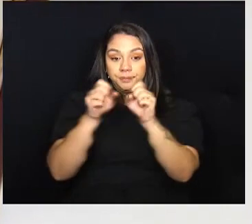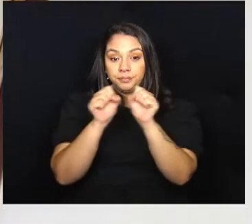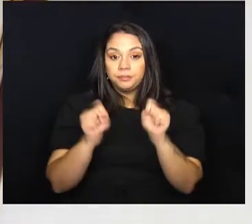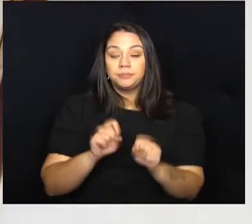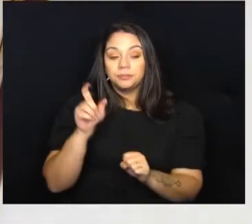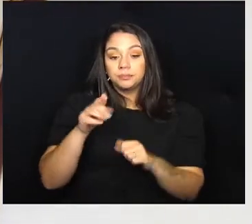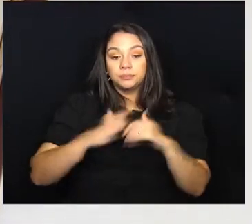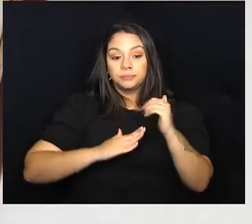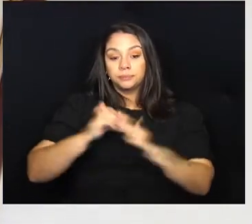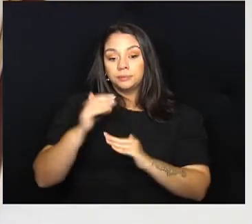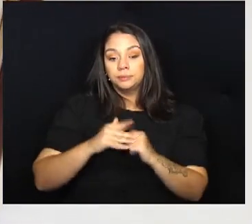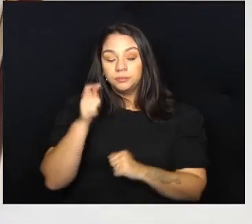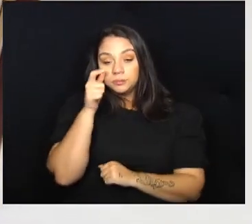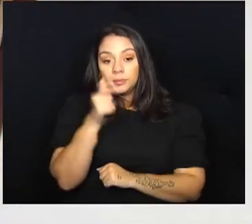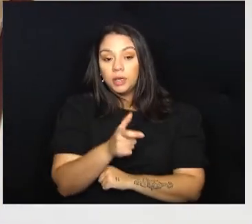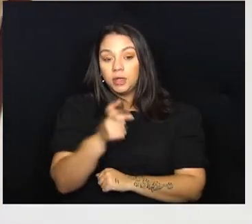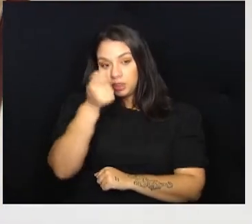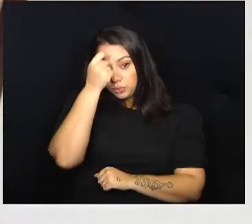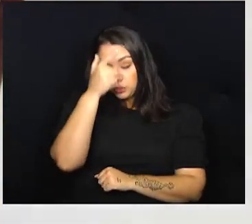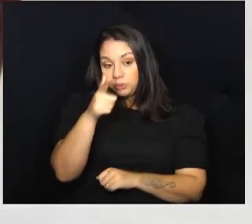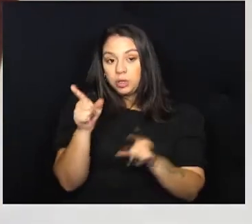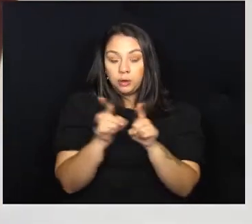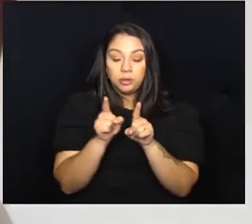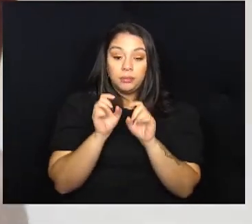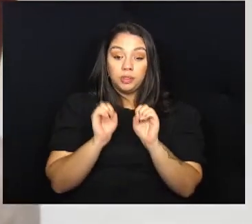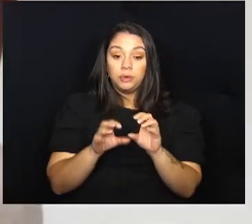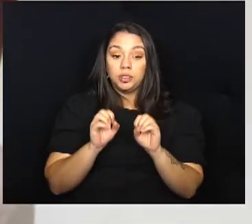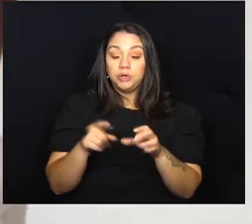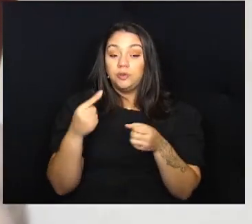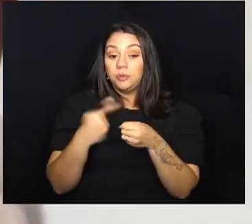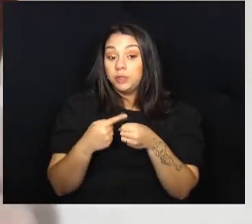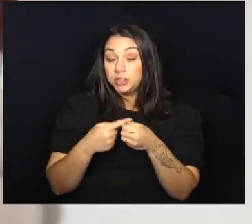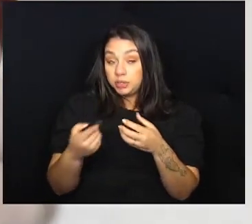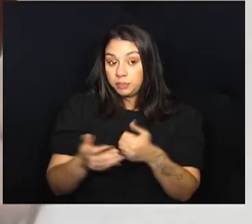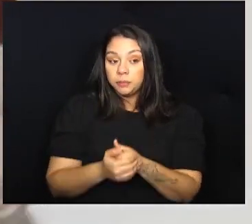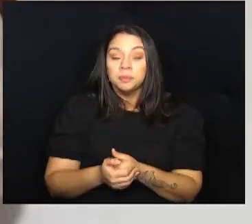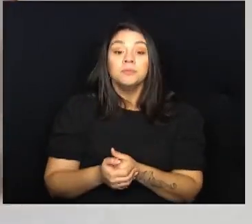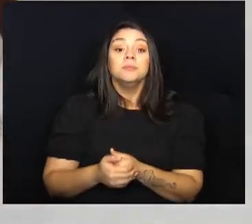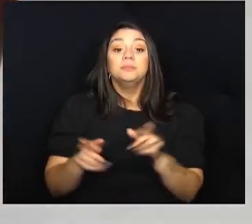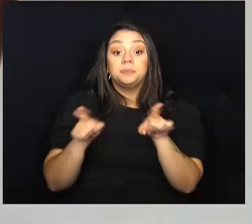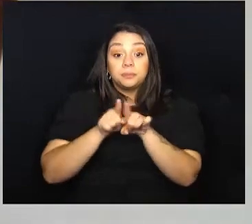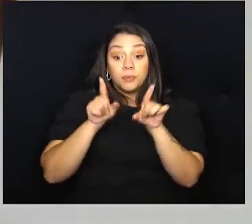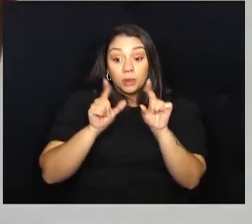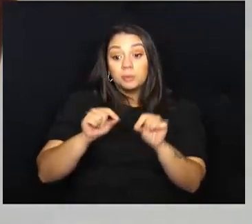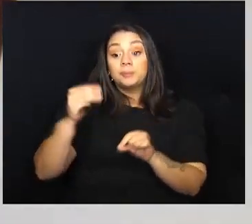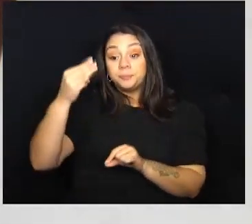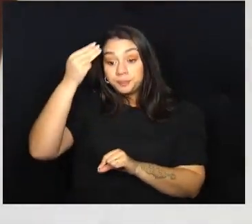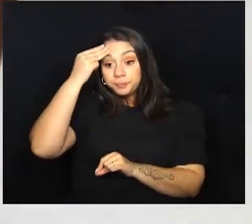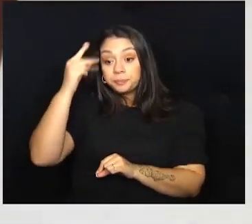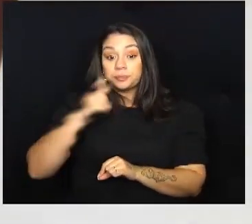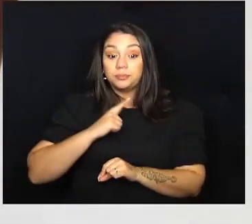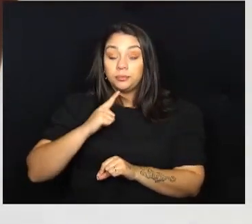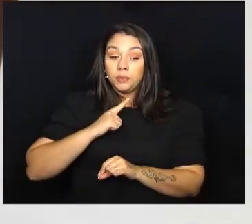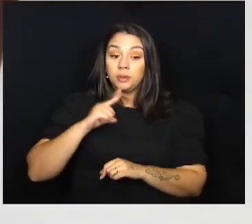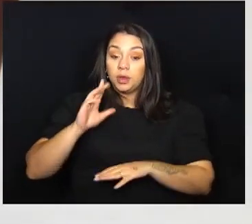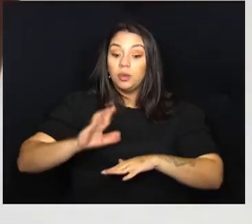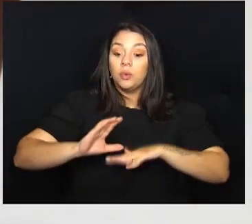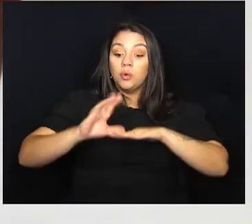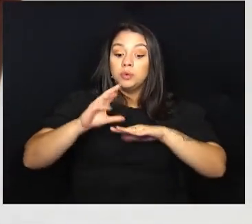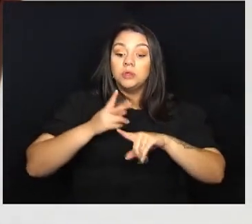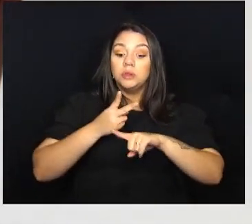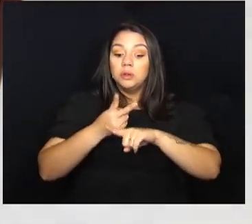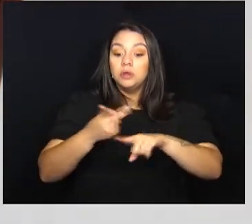interesse cultural e educativo para o município. Além disso, o memorial terá um conselho consultivo para